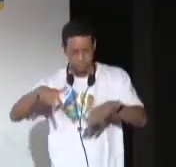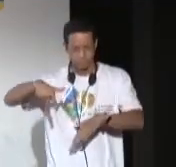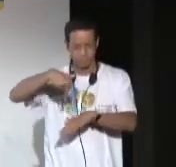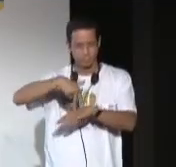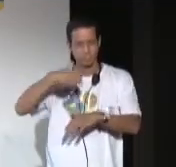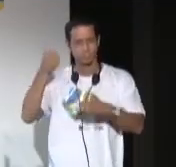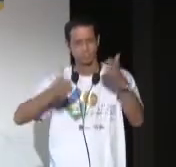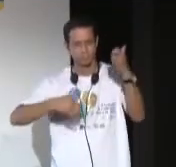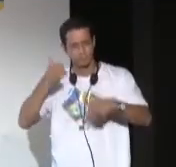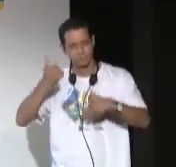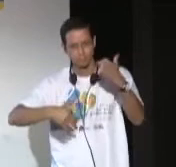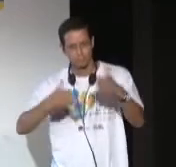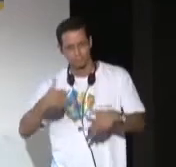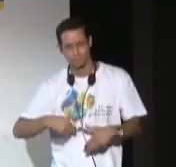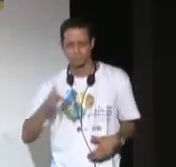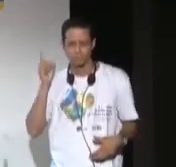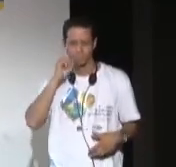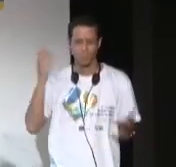pergunta.